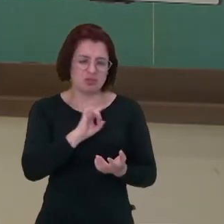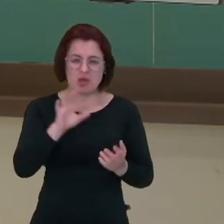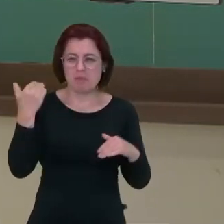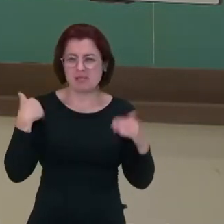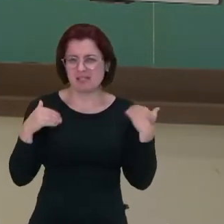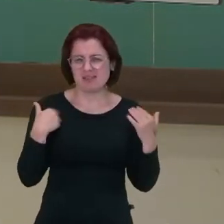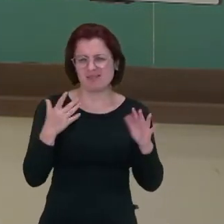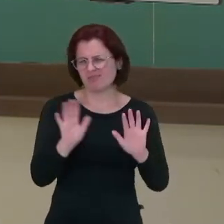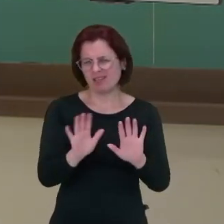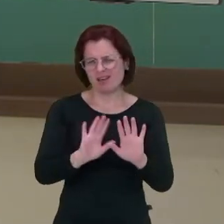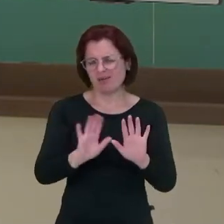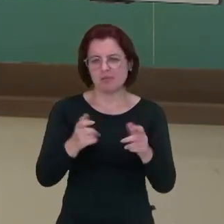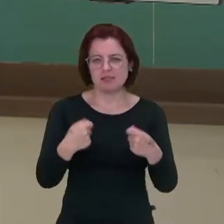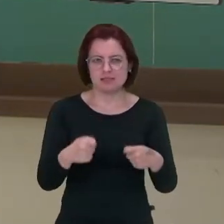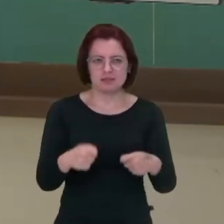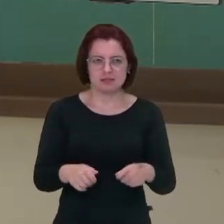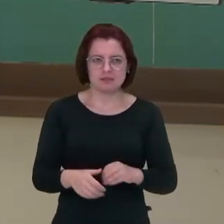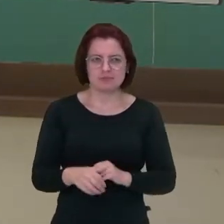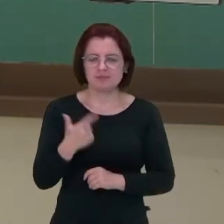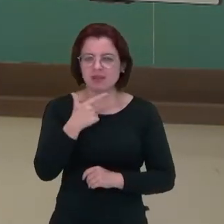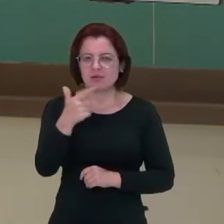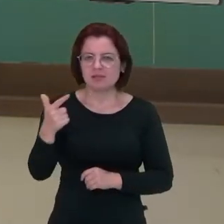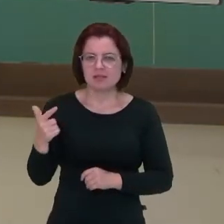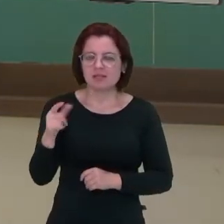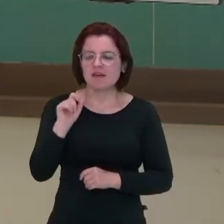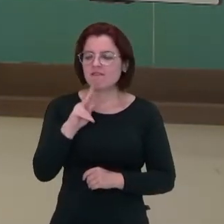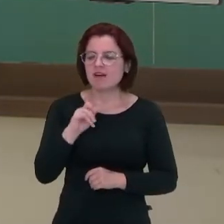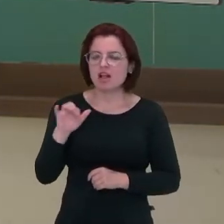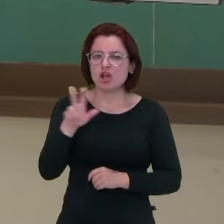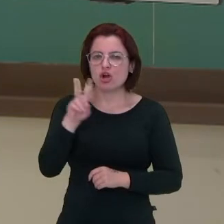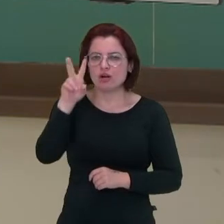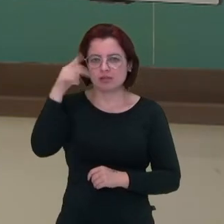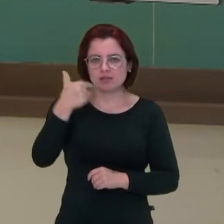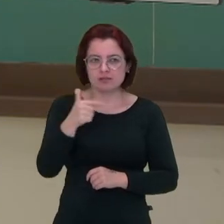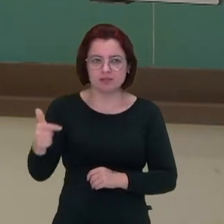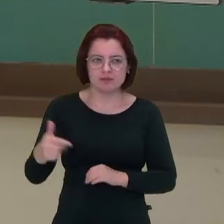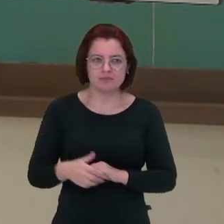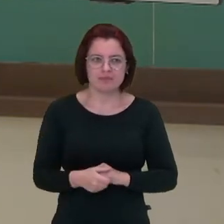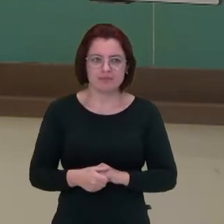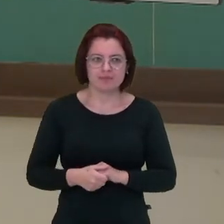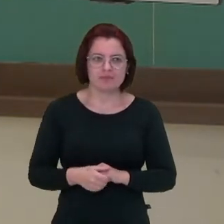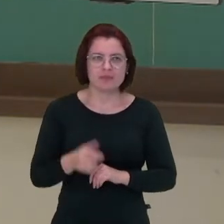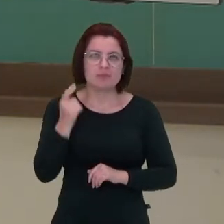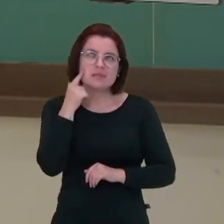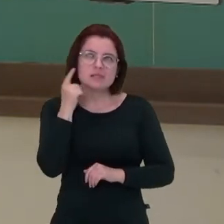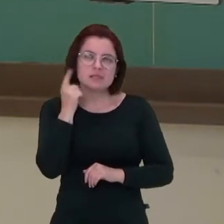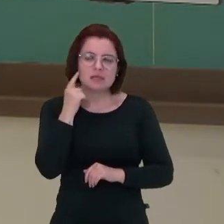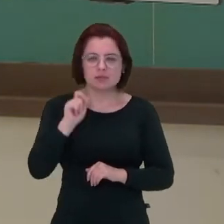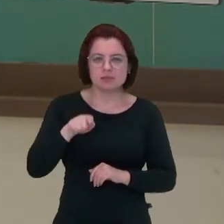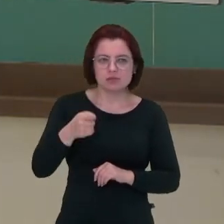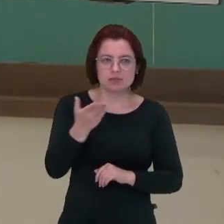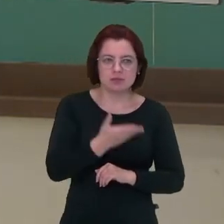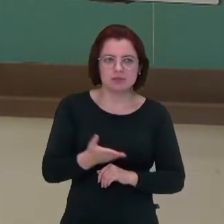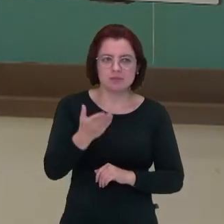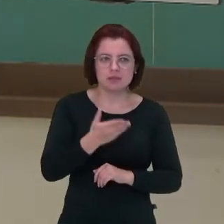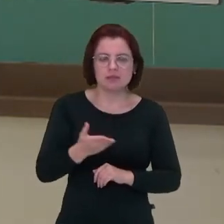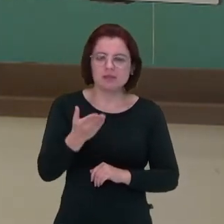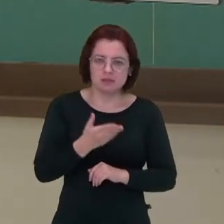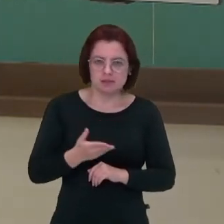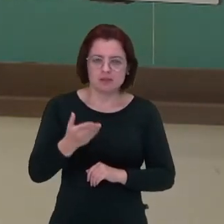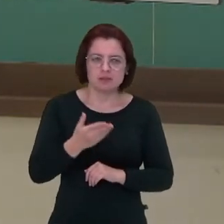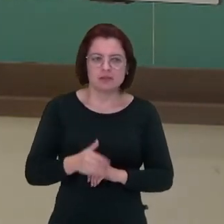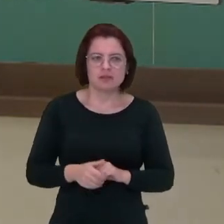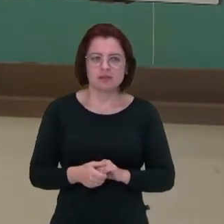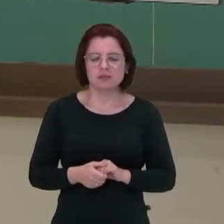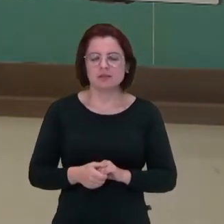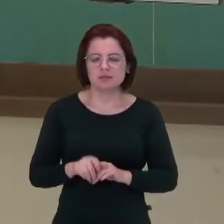onde a desvalorização é extremamente alta, né? Então as pessoas começaram a pensar melhor